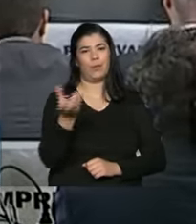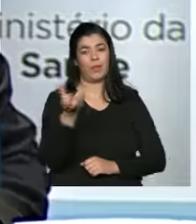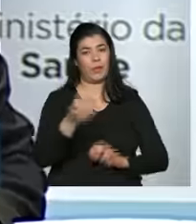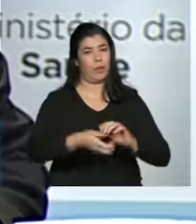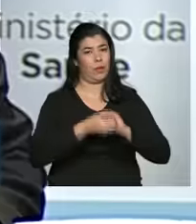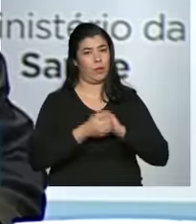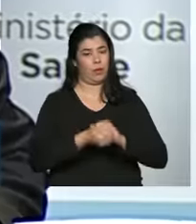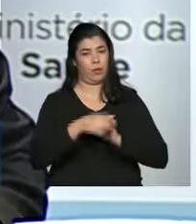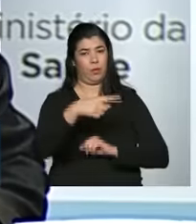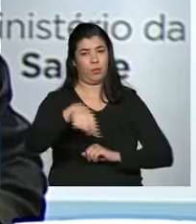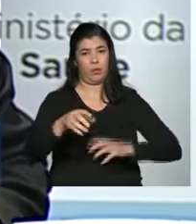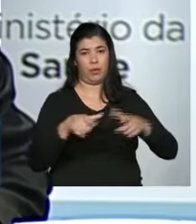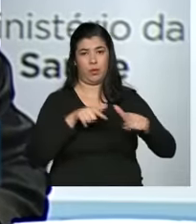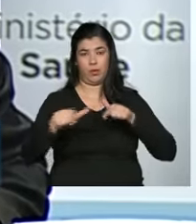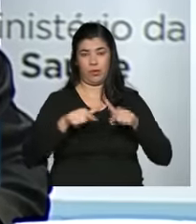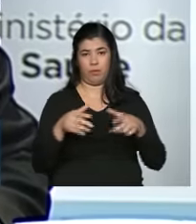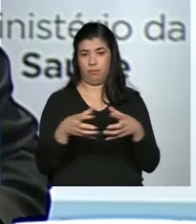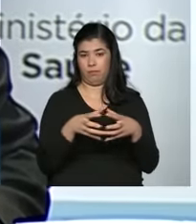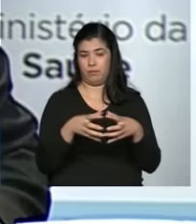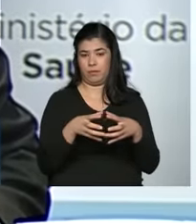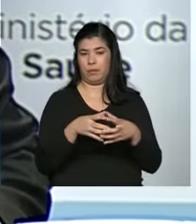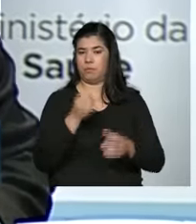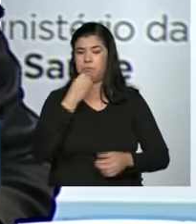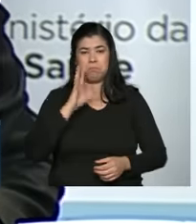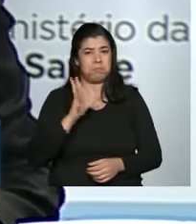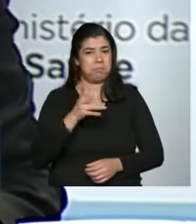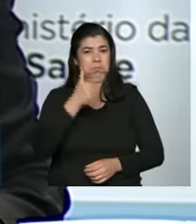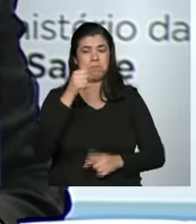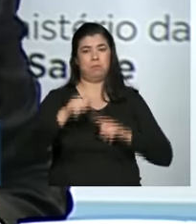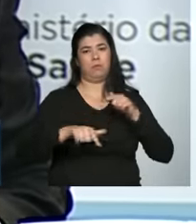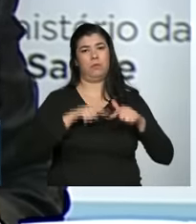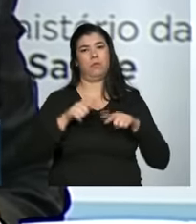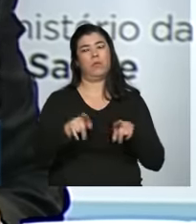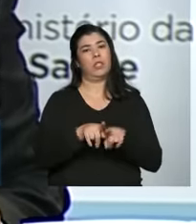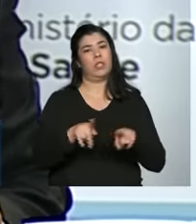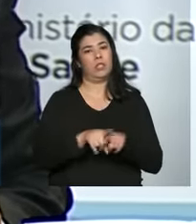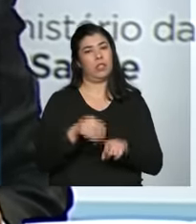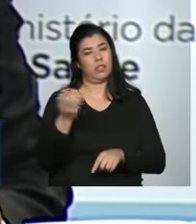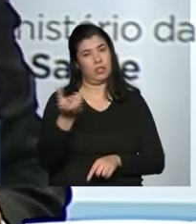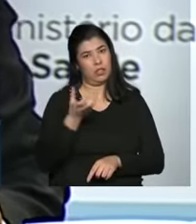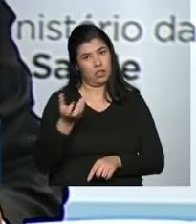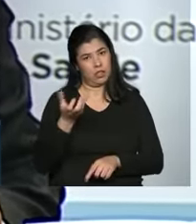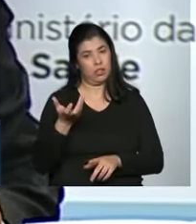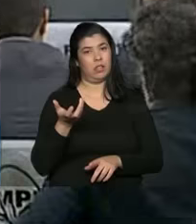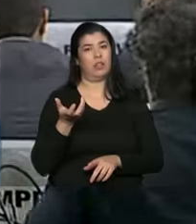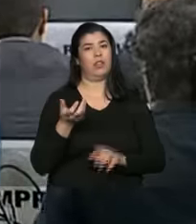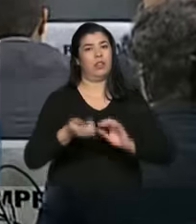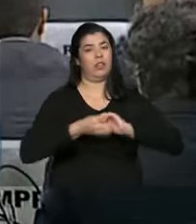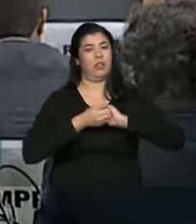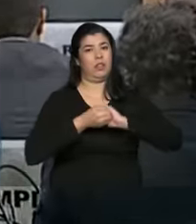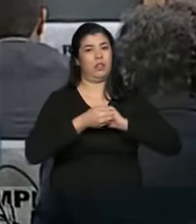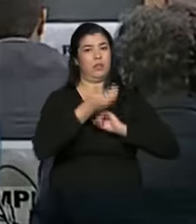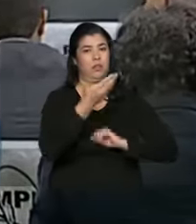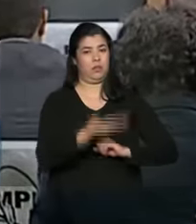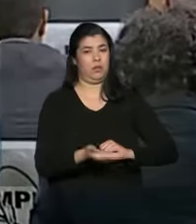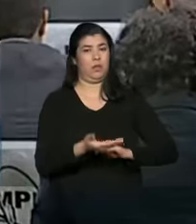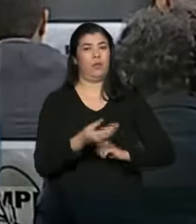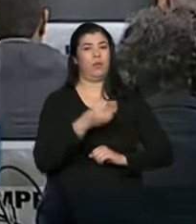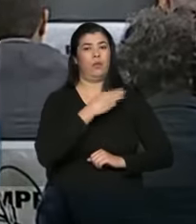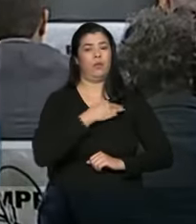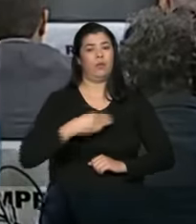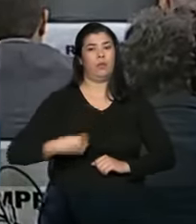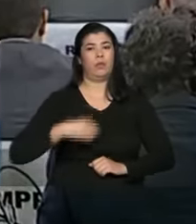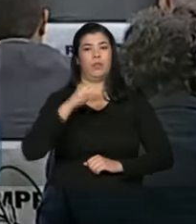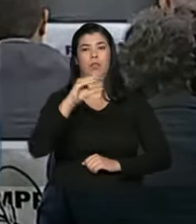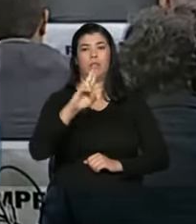trabalho pelo excelente trabalho desenvolvido e queria cumprimentar o ministro kouro pela liderança em todo esse processo